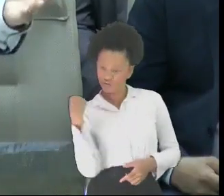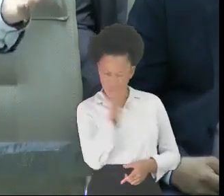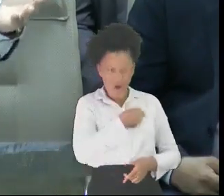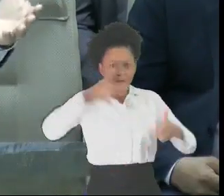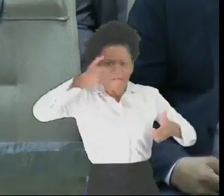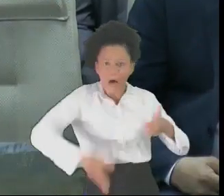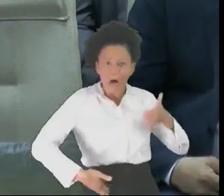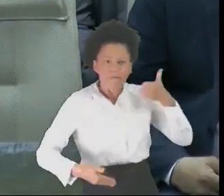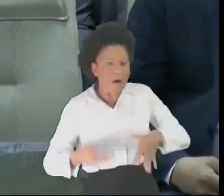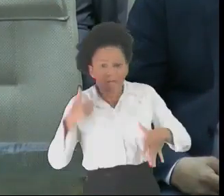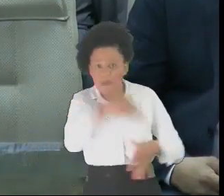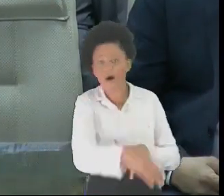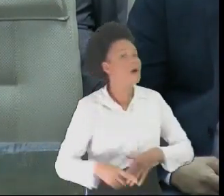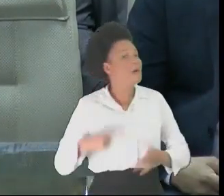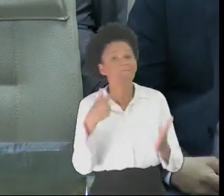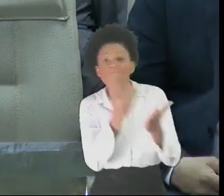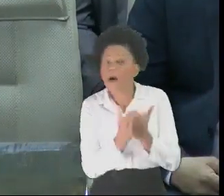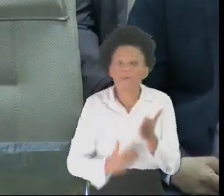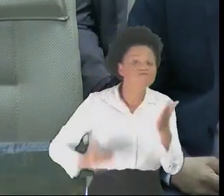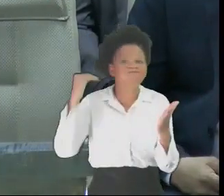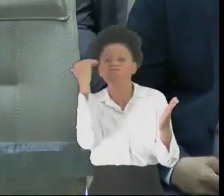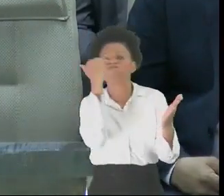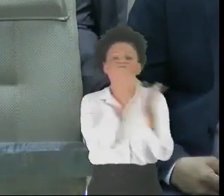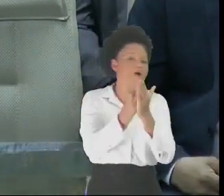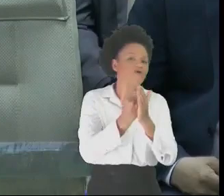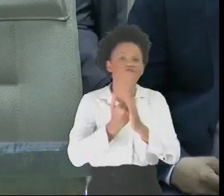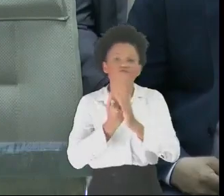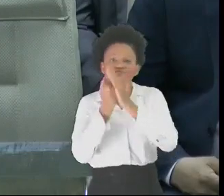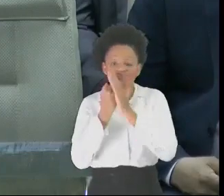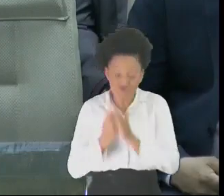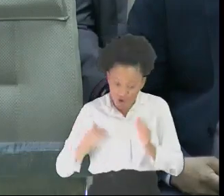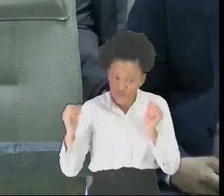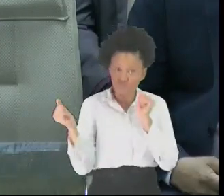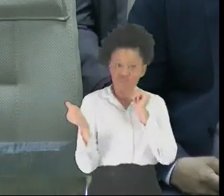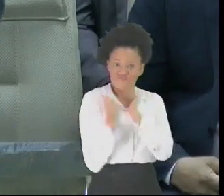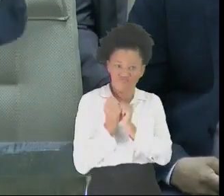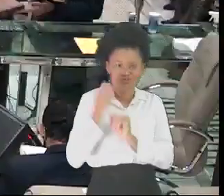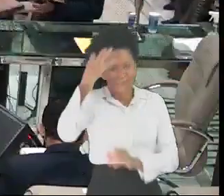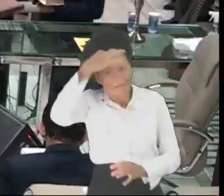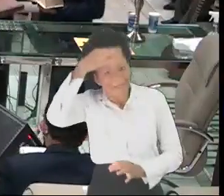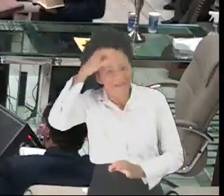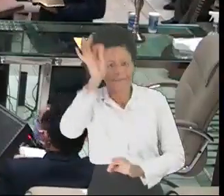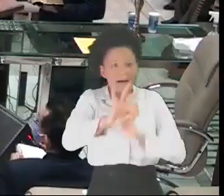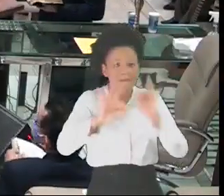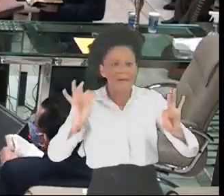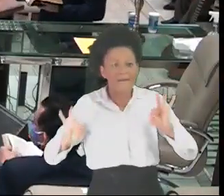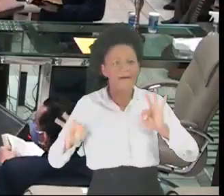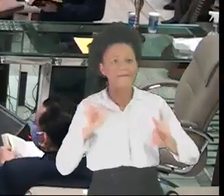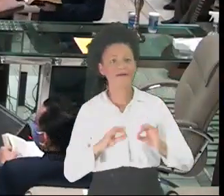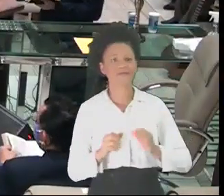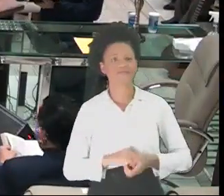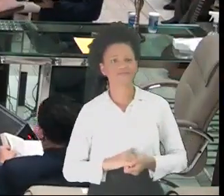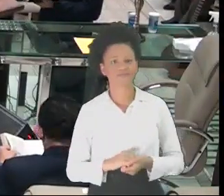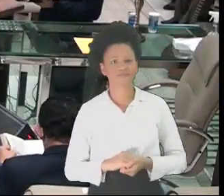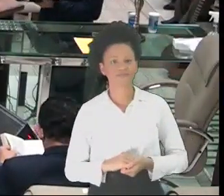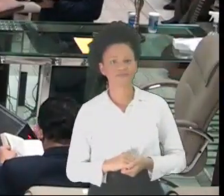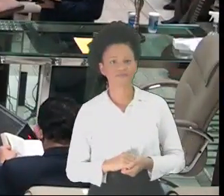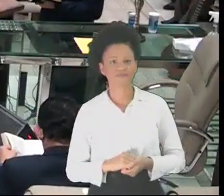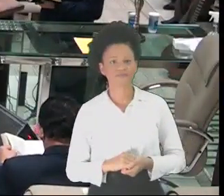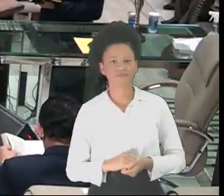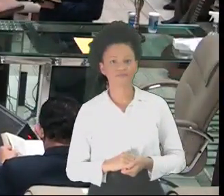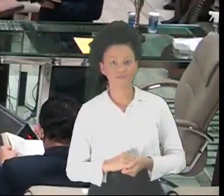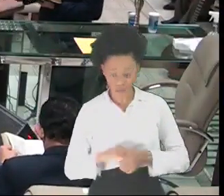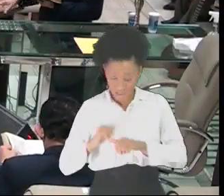ninguém. Mais forte é o que está na igreja. Glória a Deus.